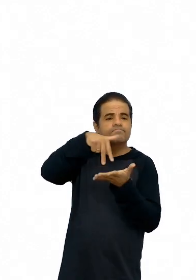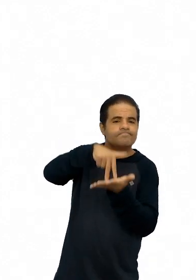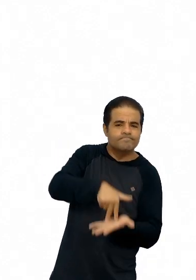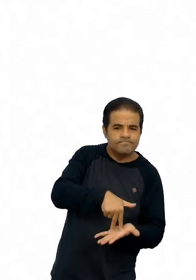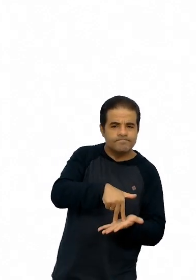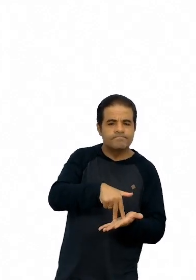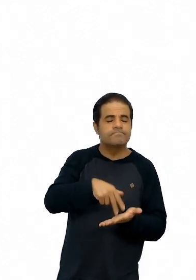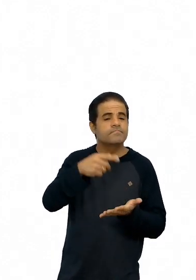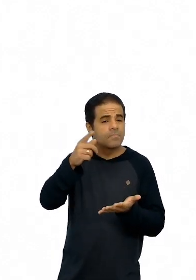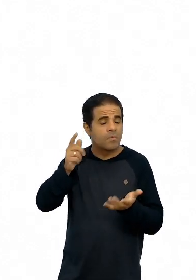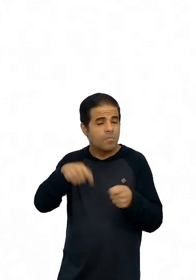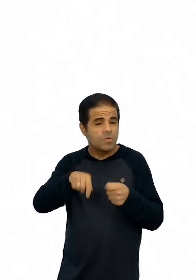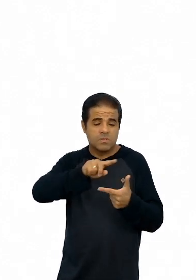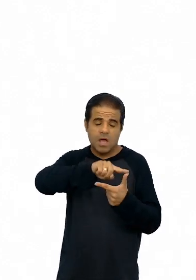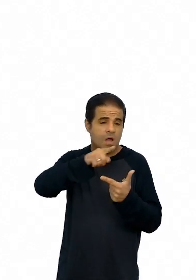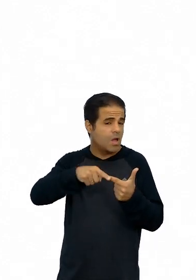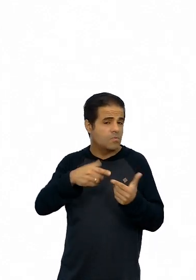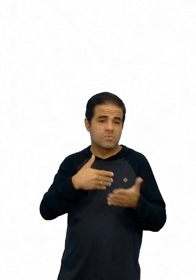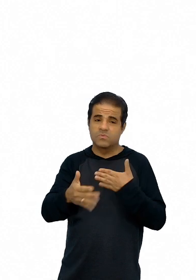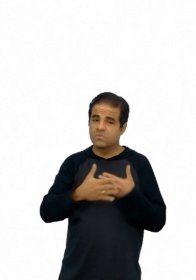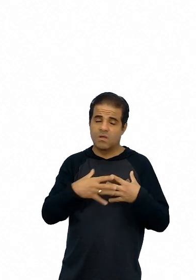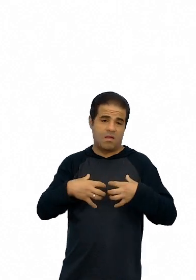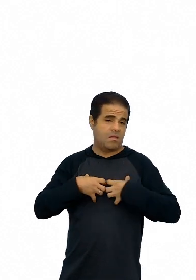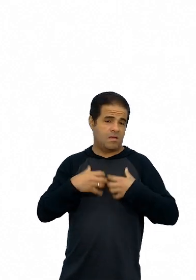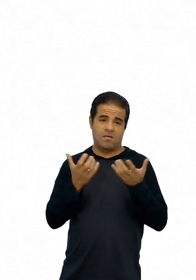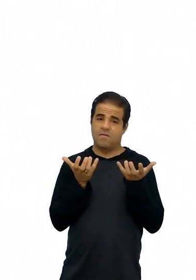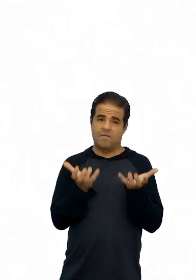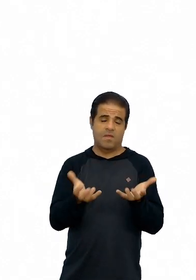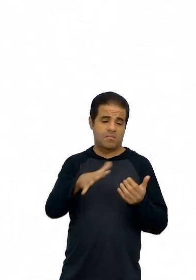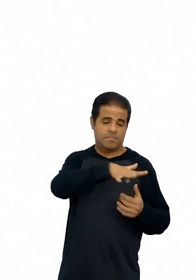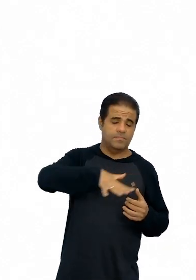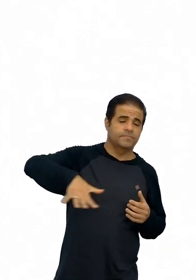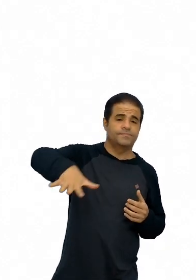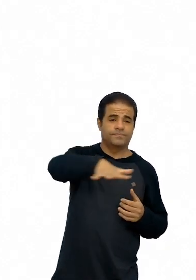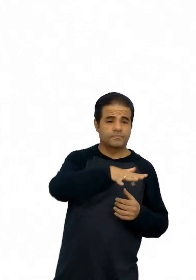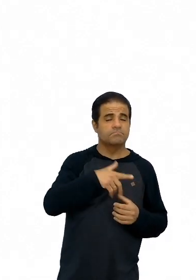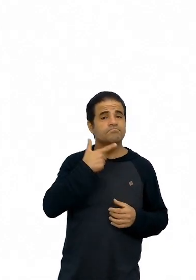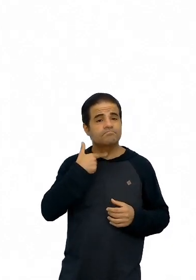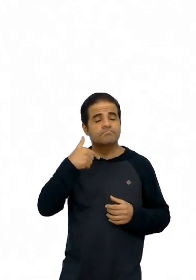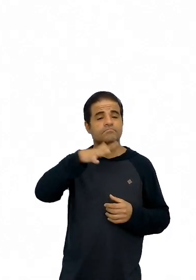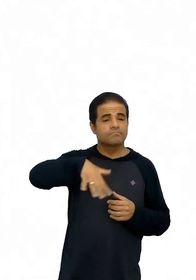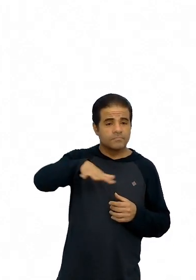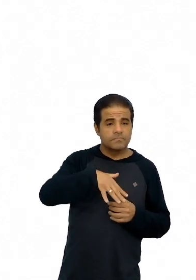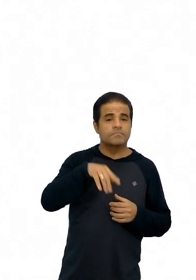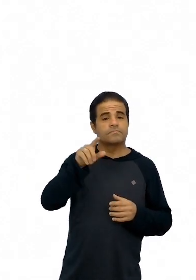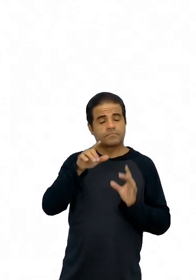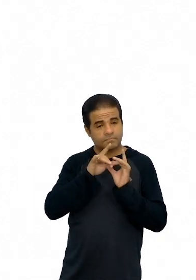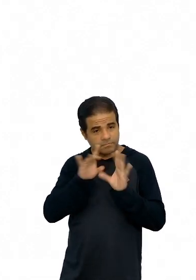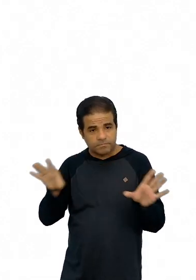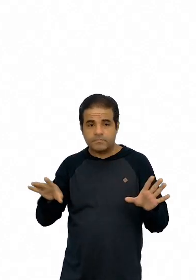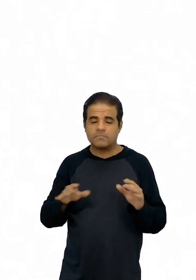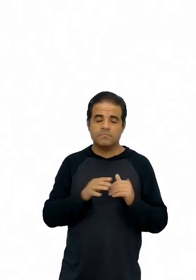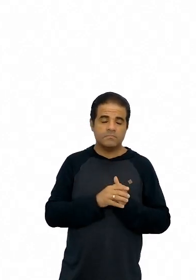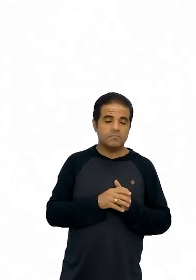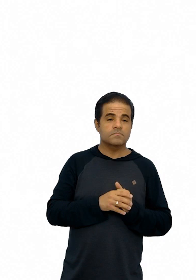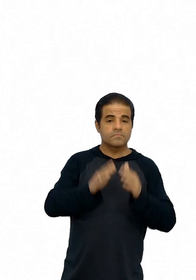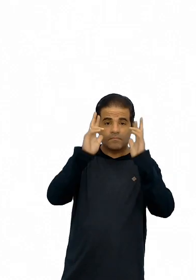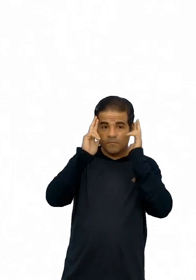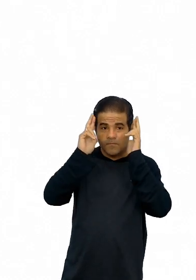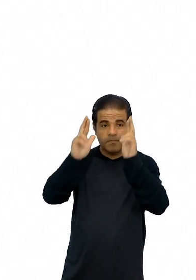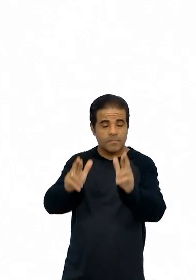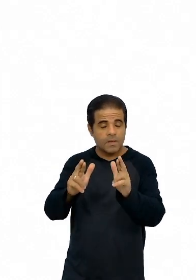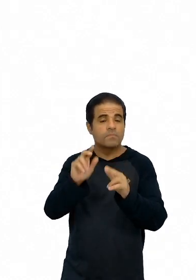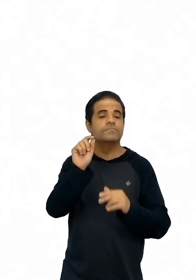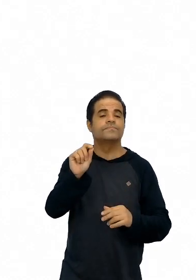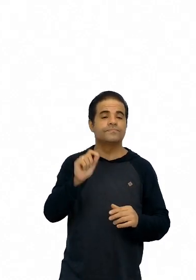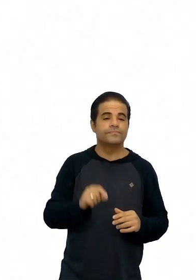posição. Eu posso ter o ângulo do jeito que eu quiser, no espaço que eu tiver, desde que eu obedeça ao